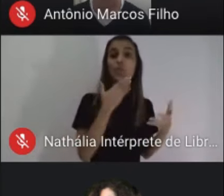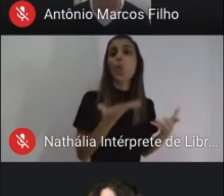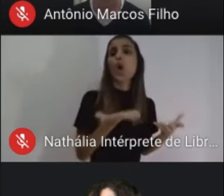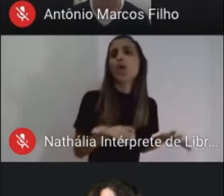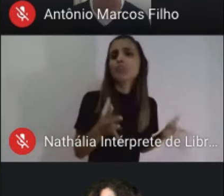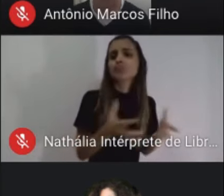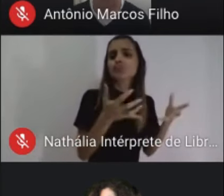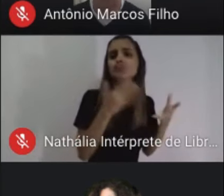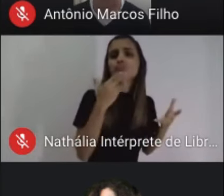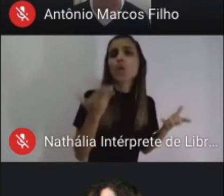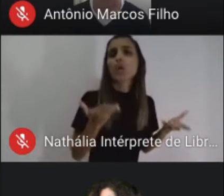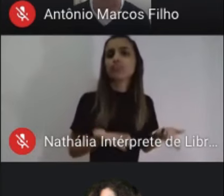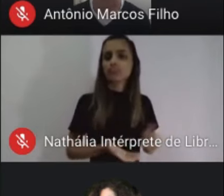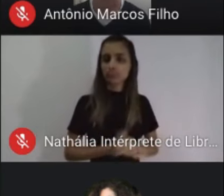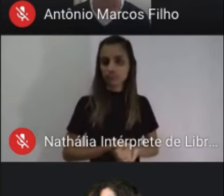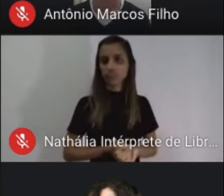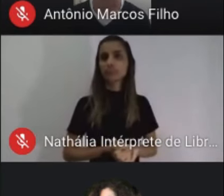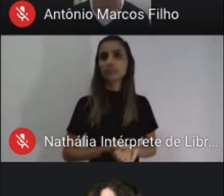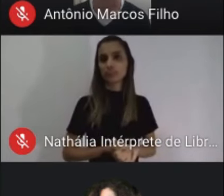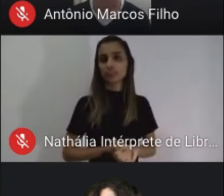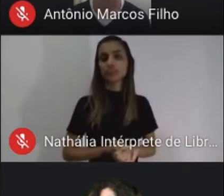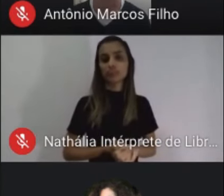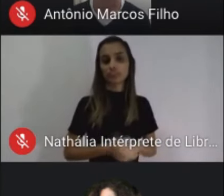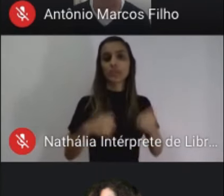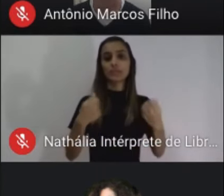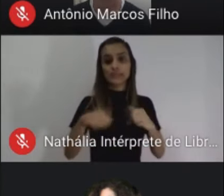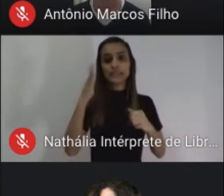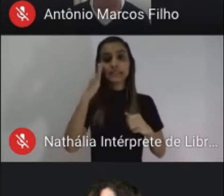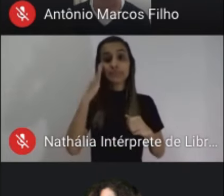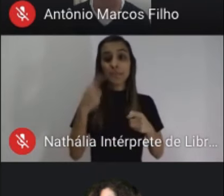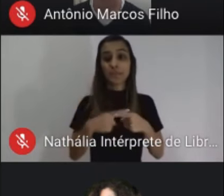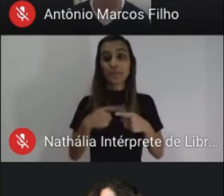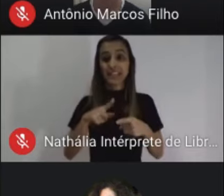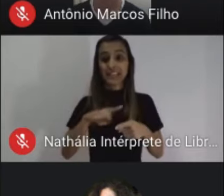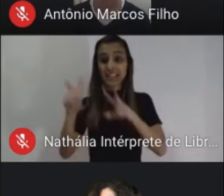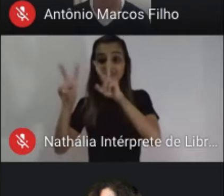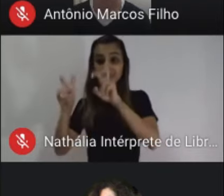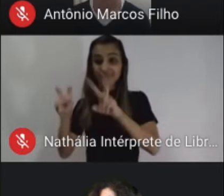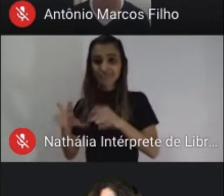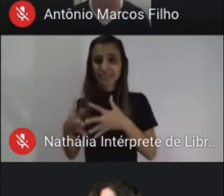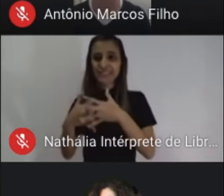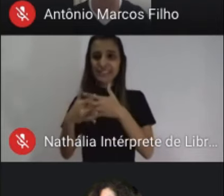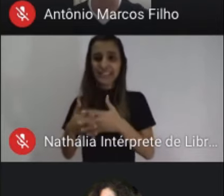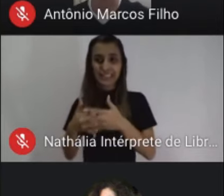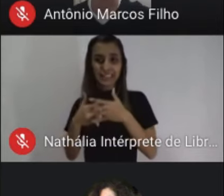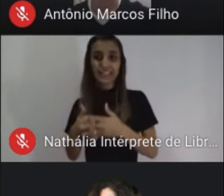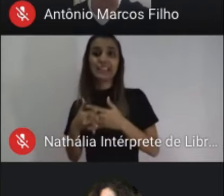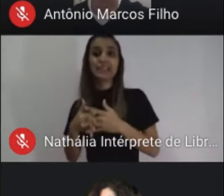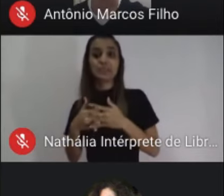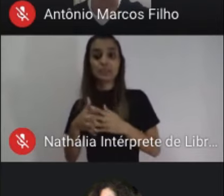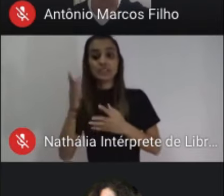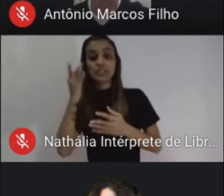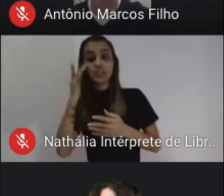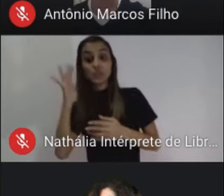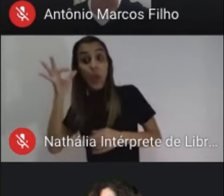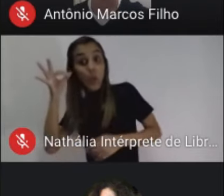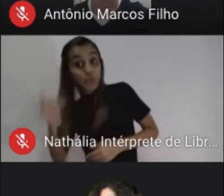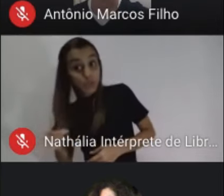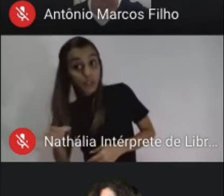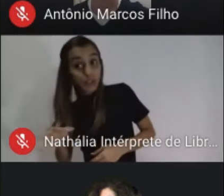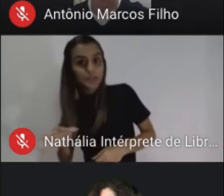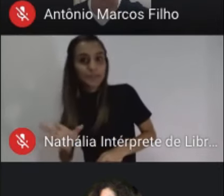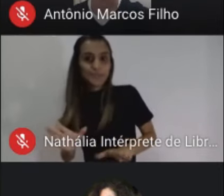muito complexo, porque são sempre crimes de motivação complexa. Tá? Então, não sei se eu consigo te responder completamente, porque é muito fácil dizer que no final é